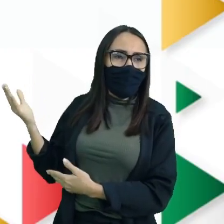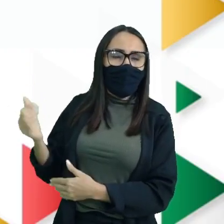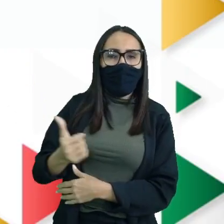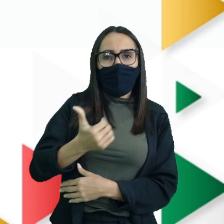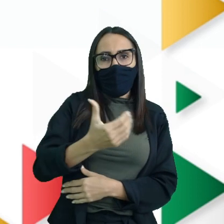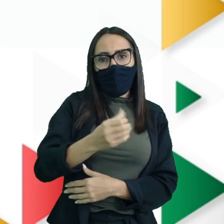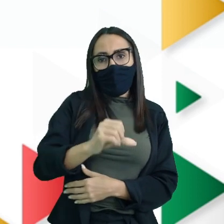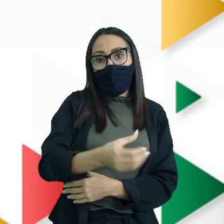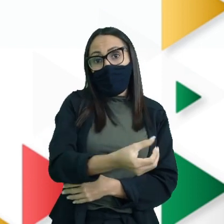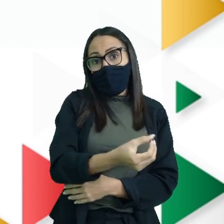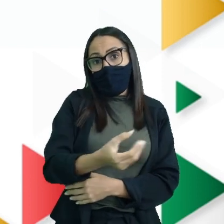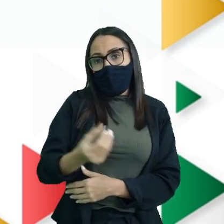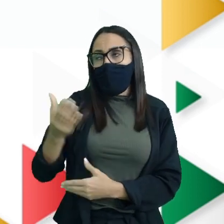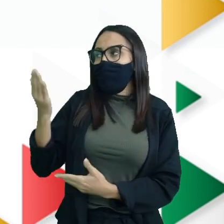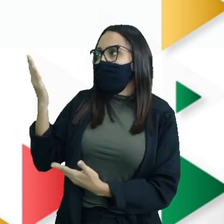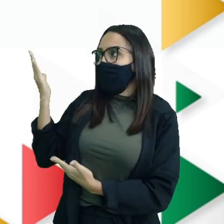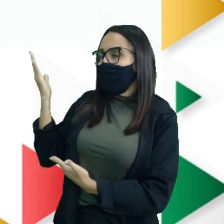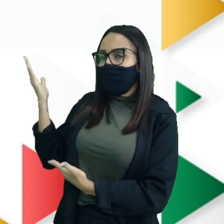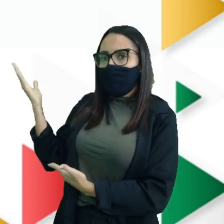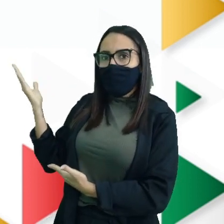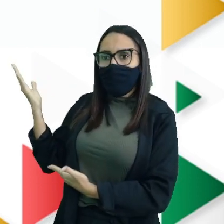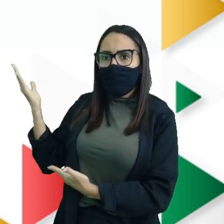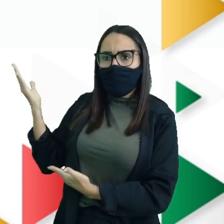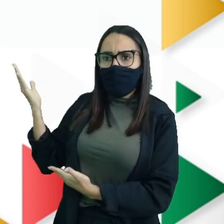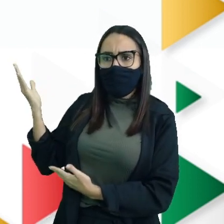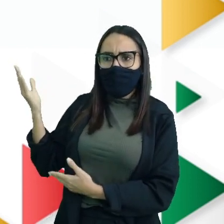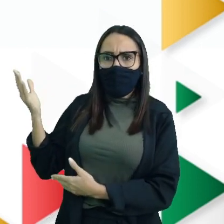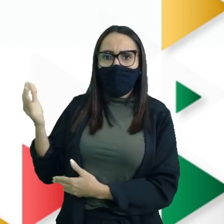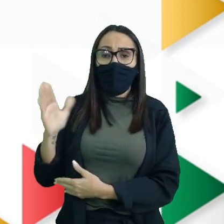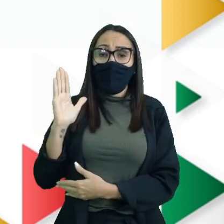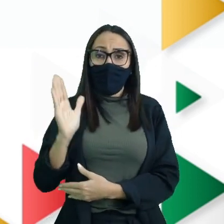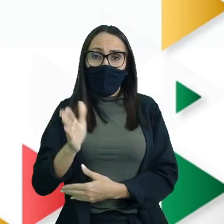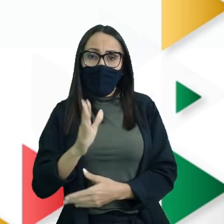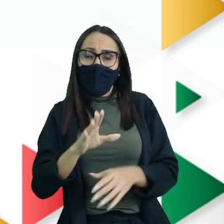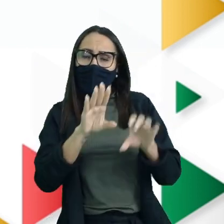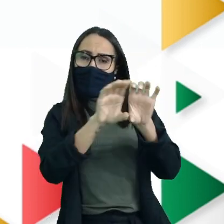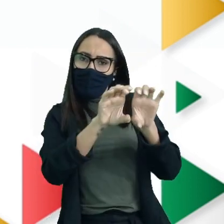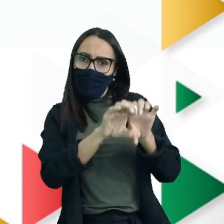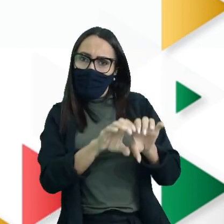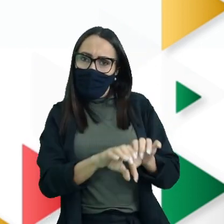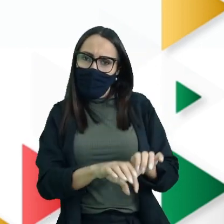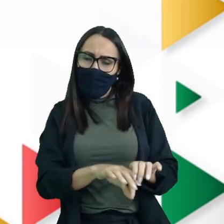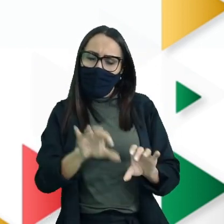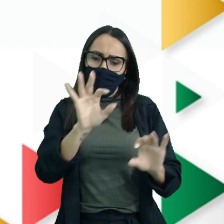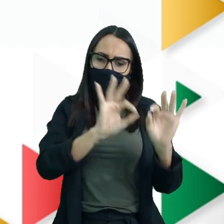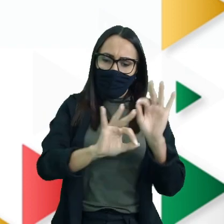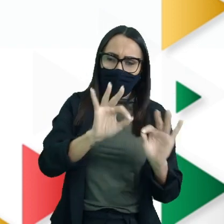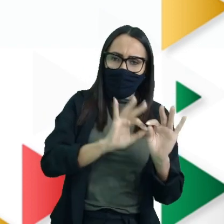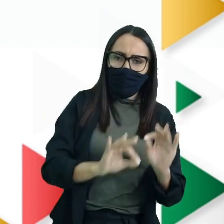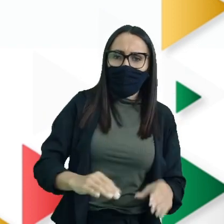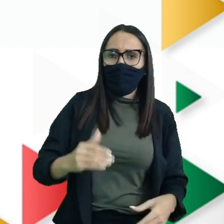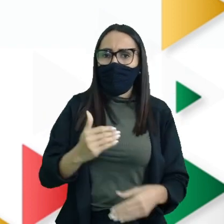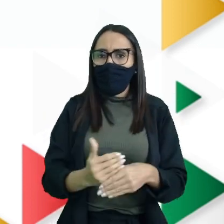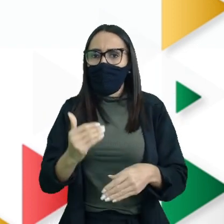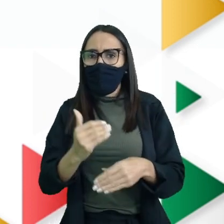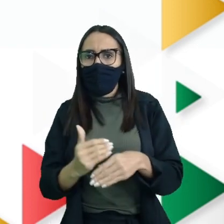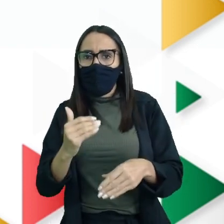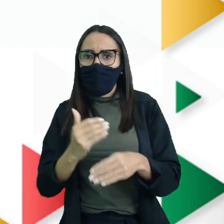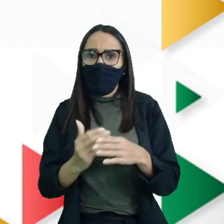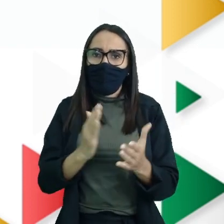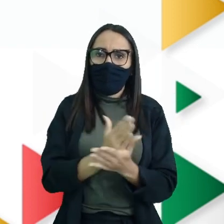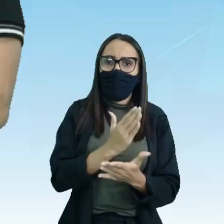60, né? Então, assim, ele já estava bem estruturado, tal, já estava bem montado, já tinha sido construído, já tinha passado por